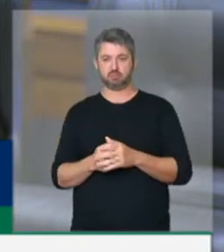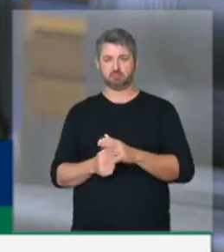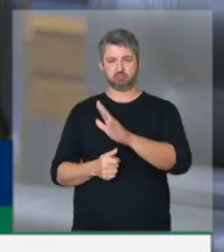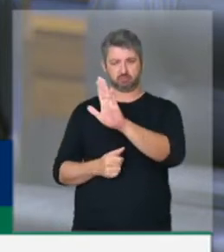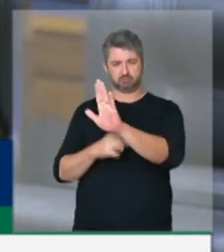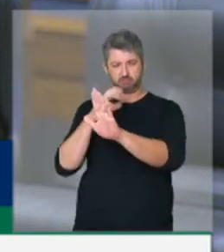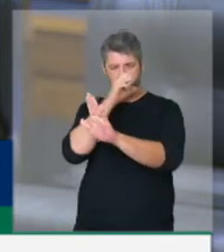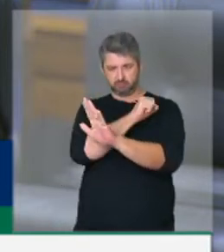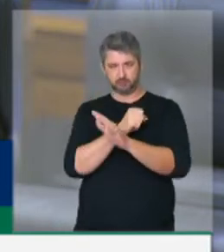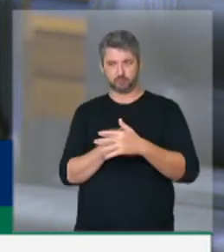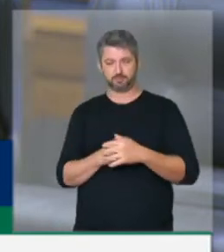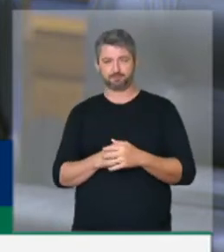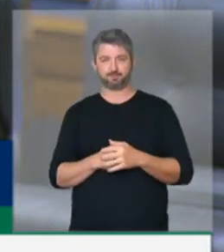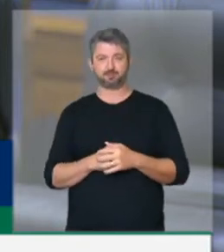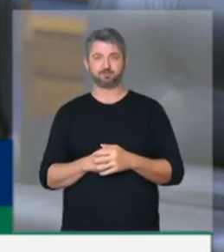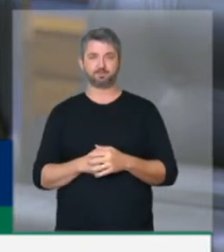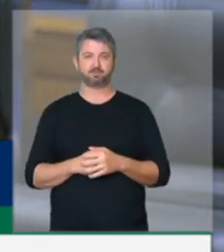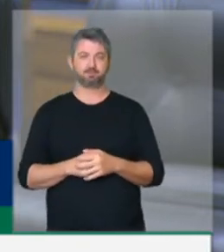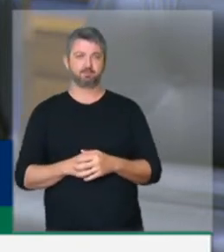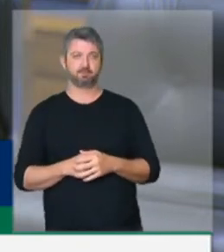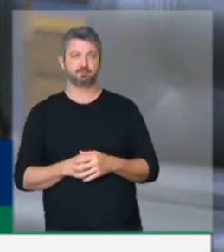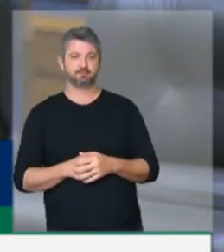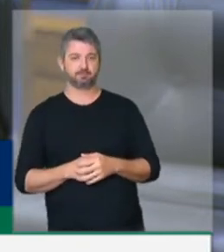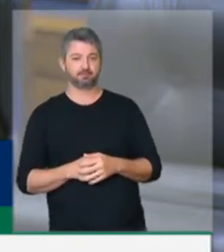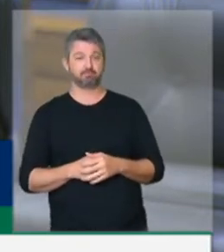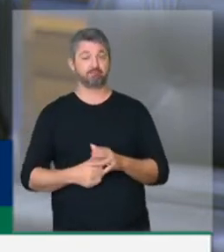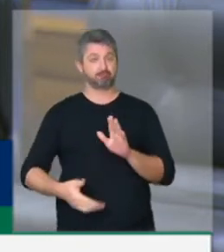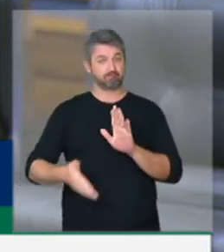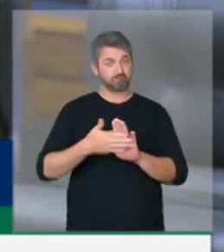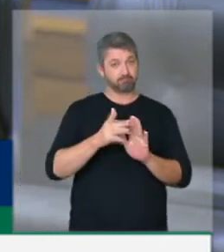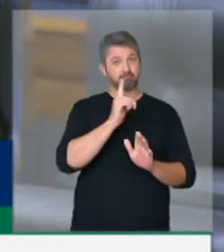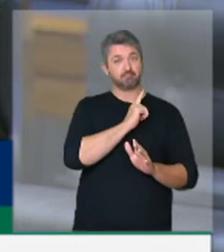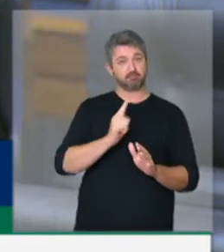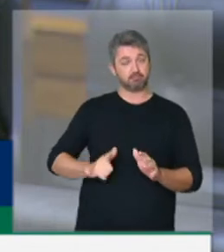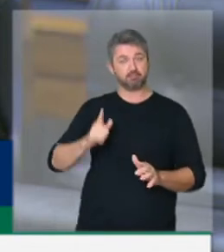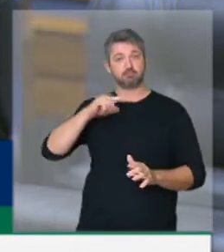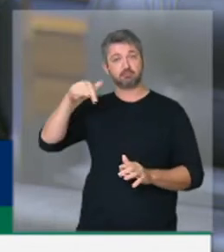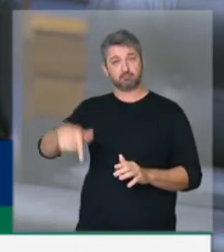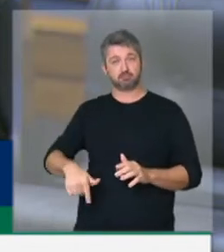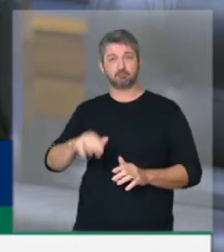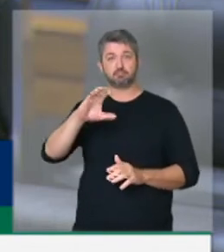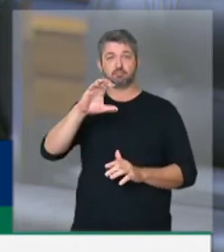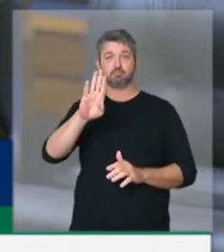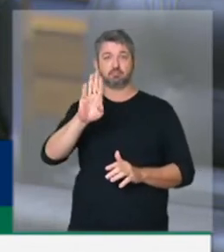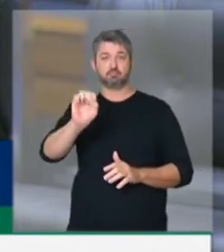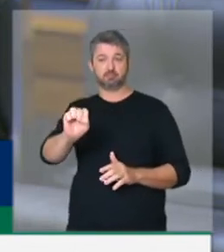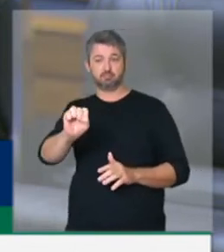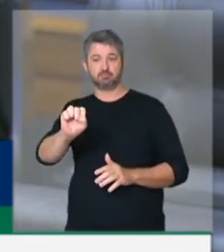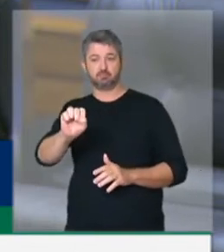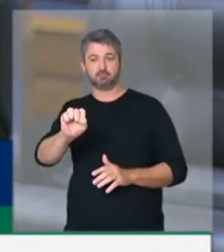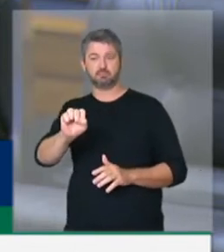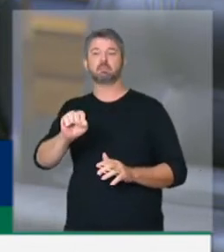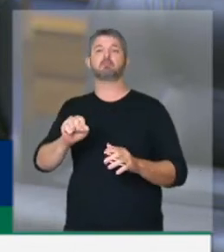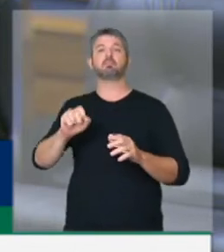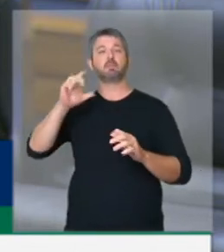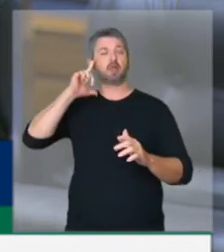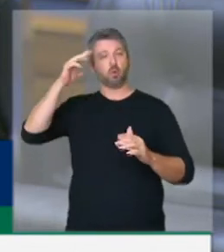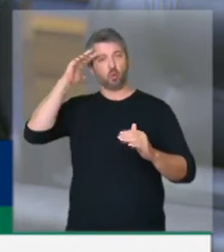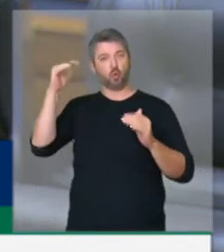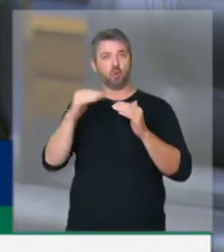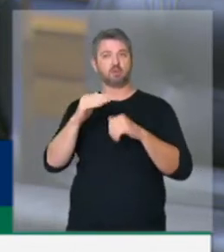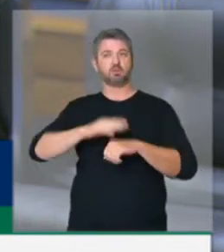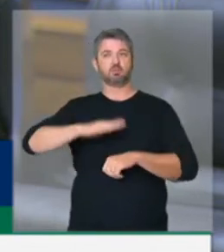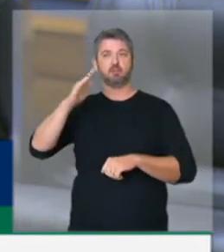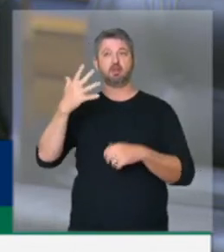presidente, para falar. Que tem uma proposta do governo aqui na casa, que é o CBS, que é a mais consenso.